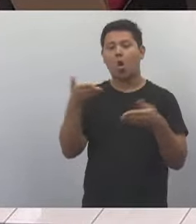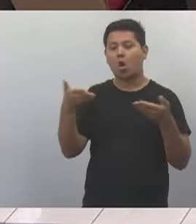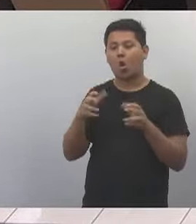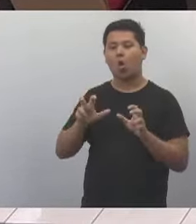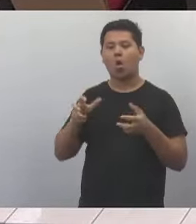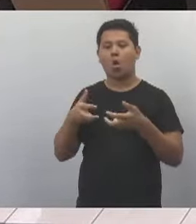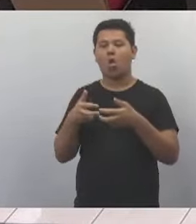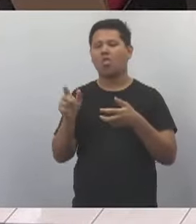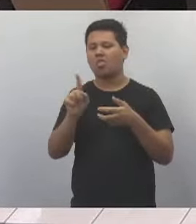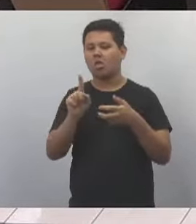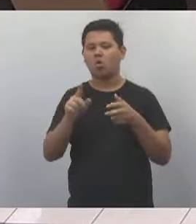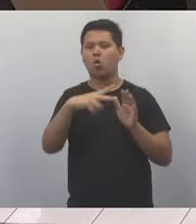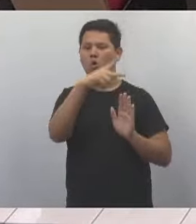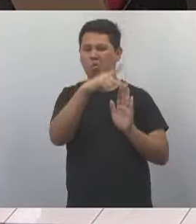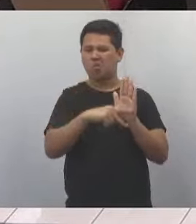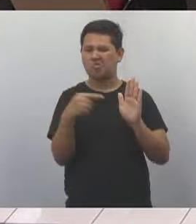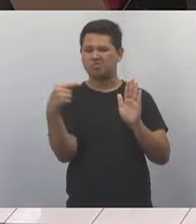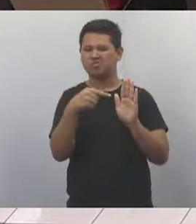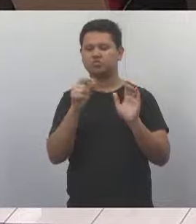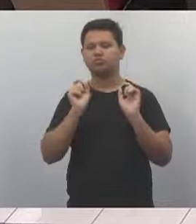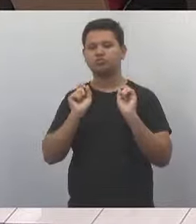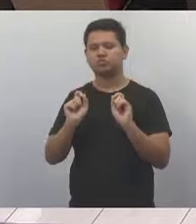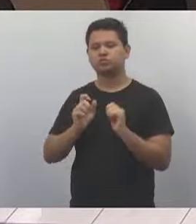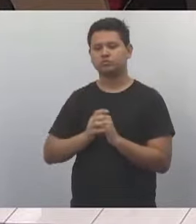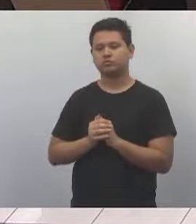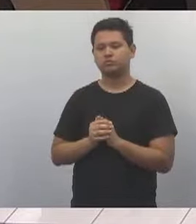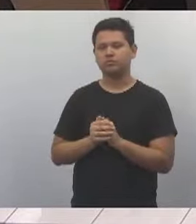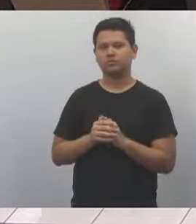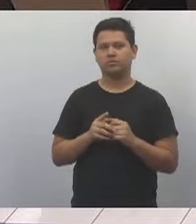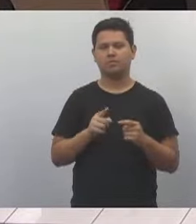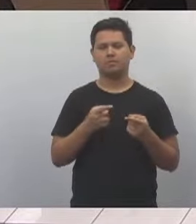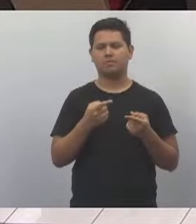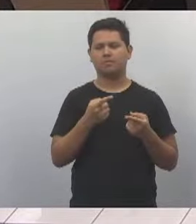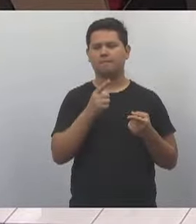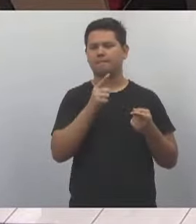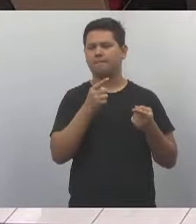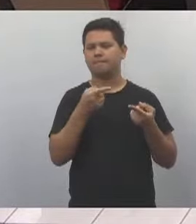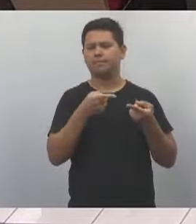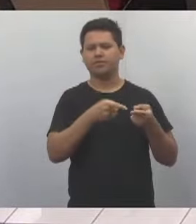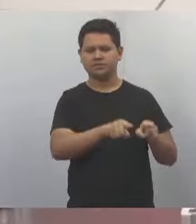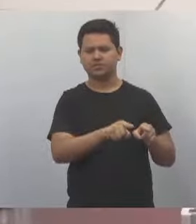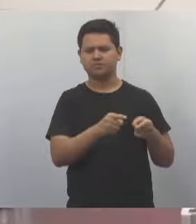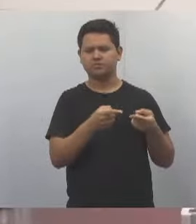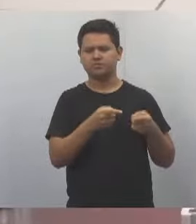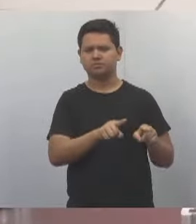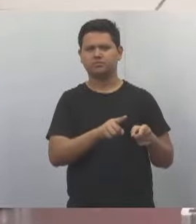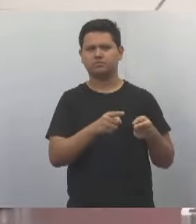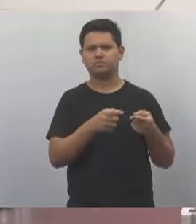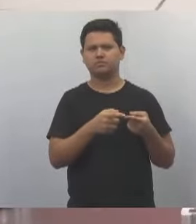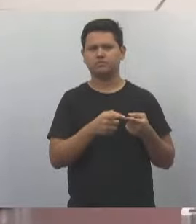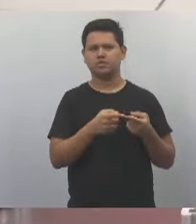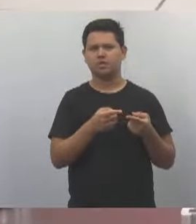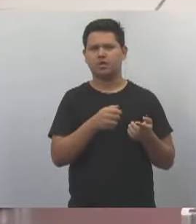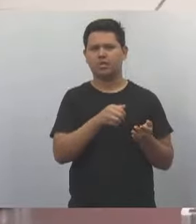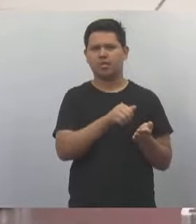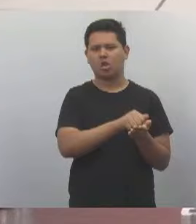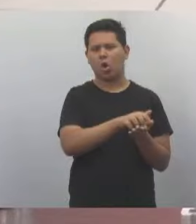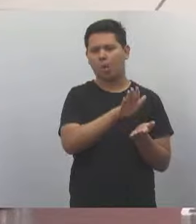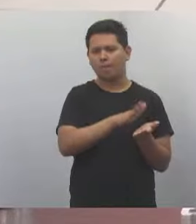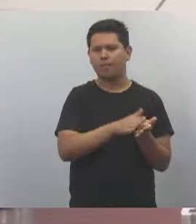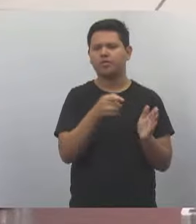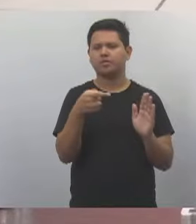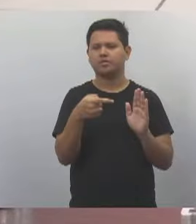não vire um projeto de lei de punição de multas, né? Mas que o poder público também trabalhe com